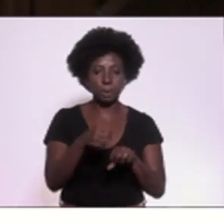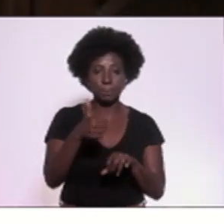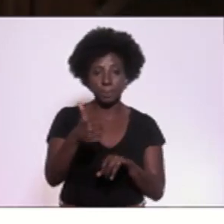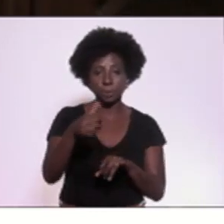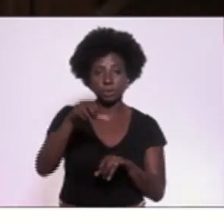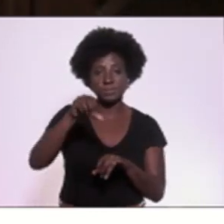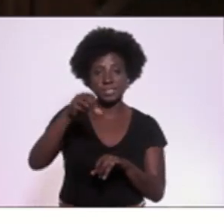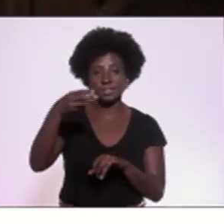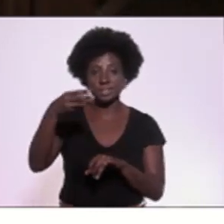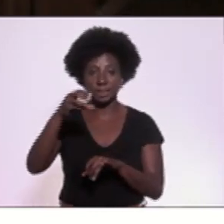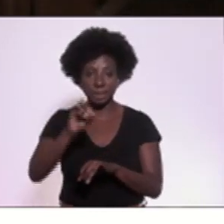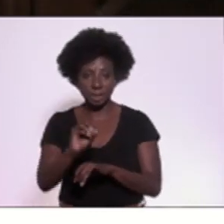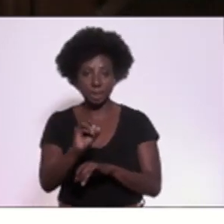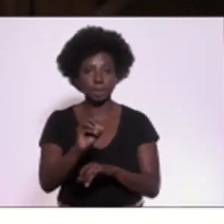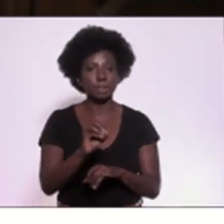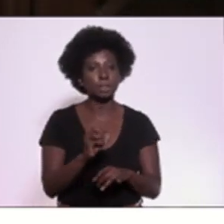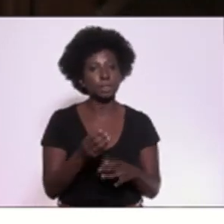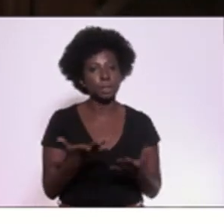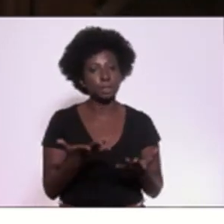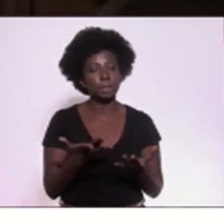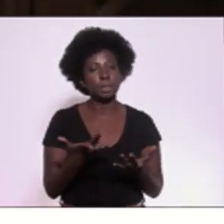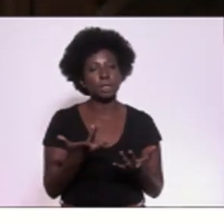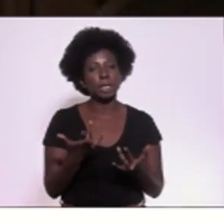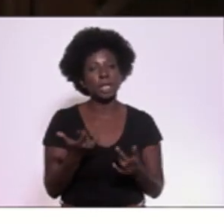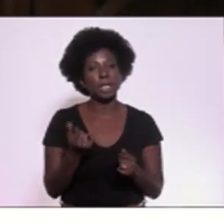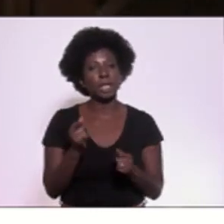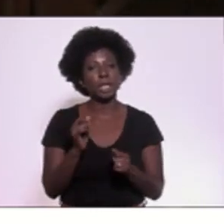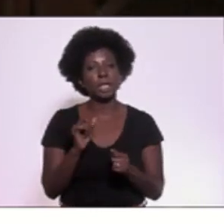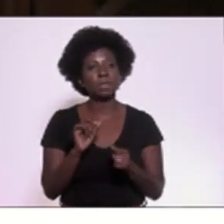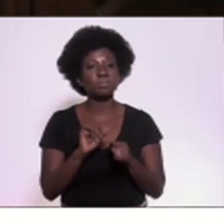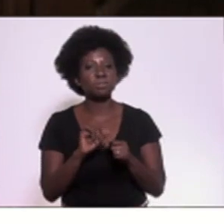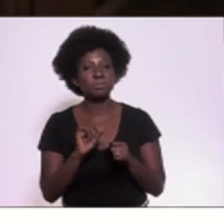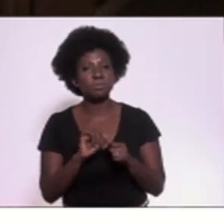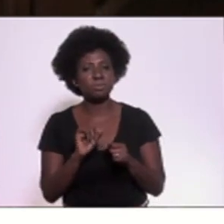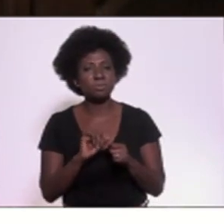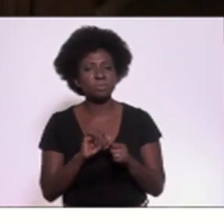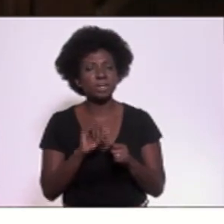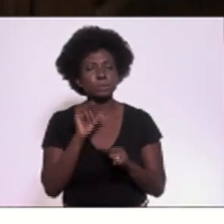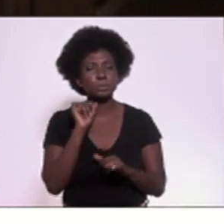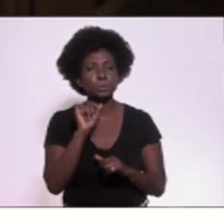escreveu a famosa Oração aos Moços.